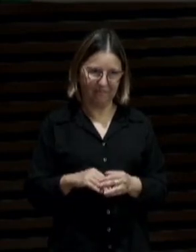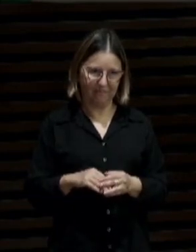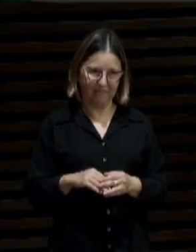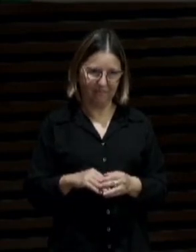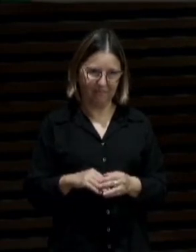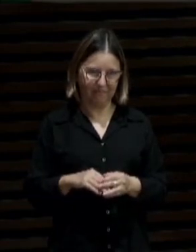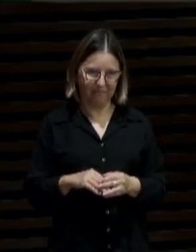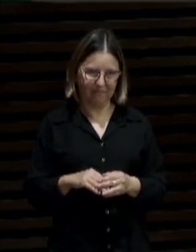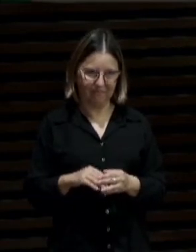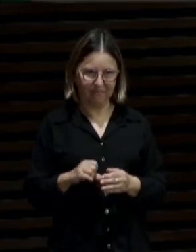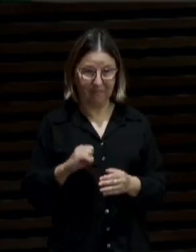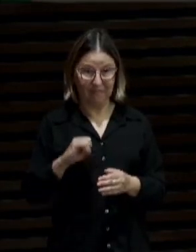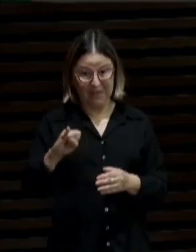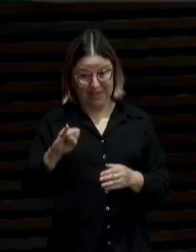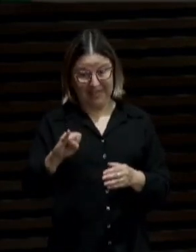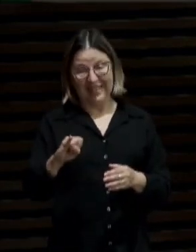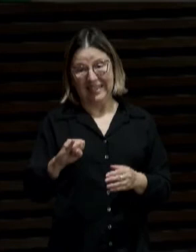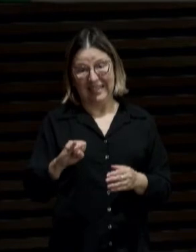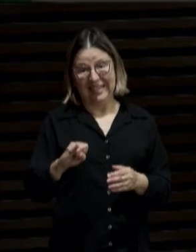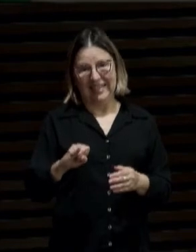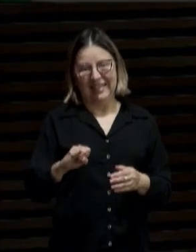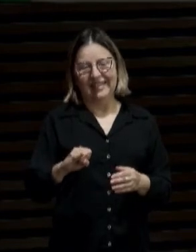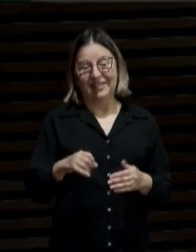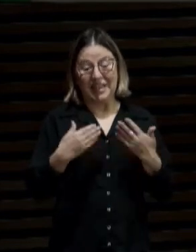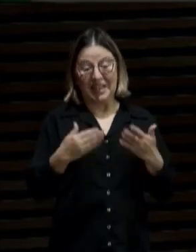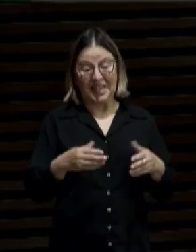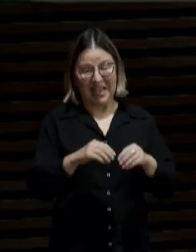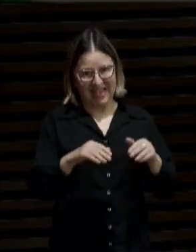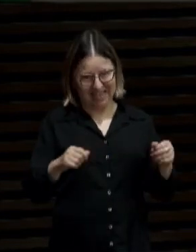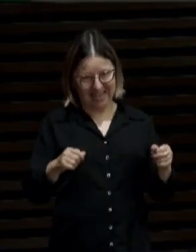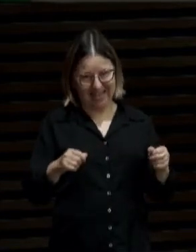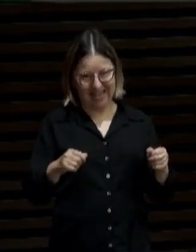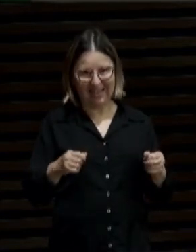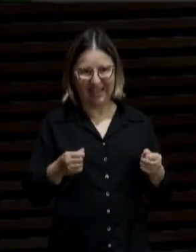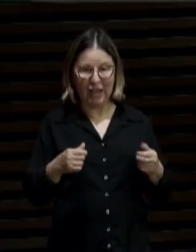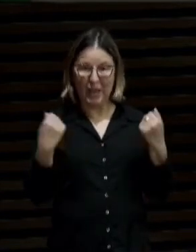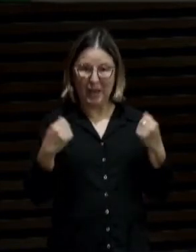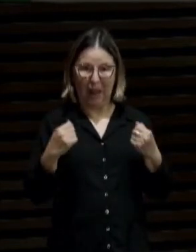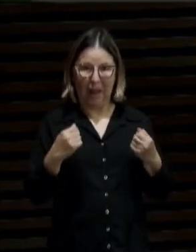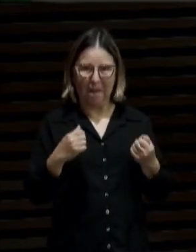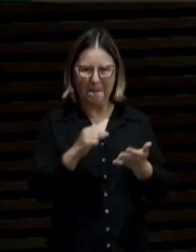para assinar, vamos assinar um contrato. Como que funciona o contrato hoje? Eu quero fazer um contrato. Eu